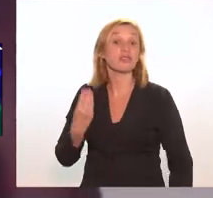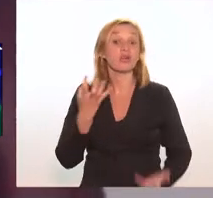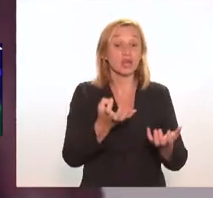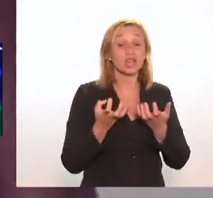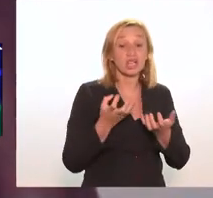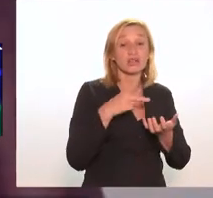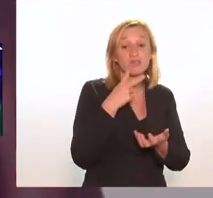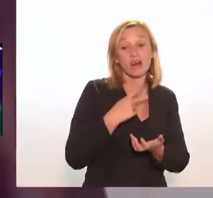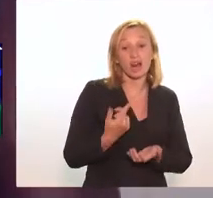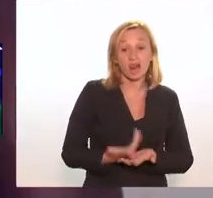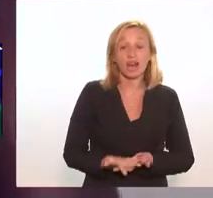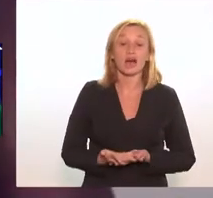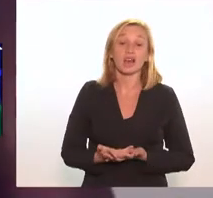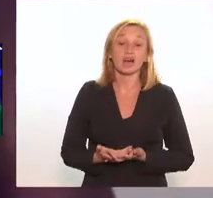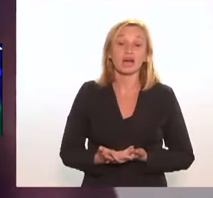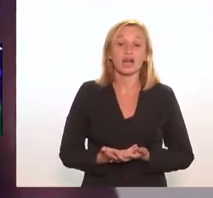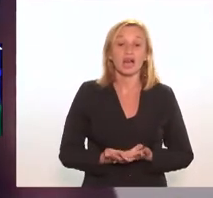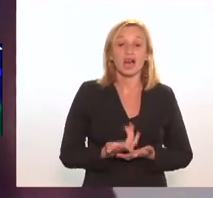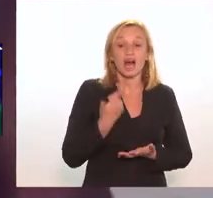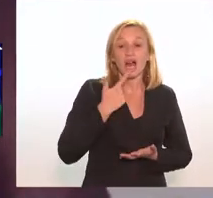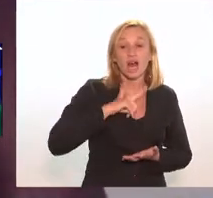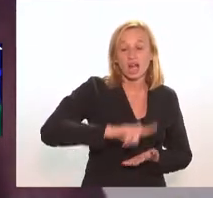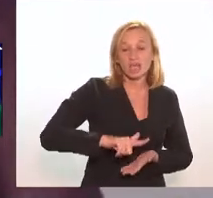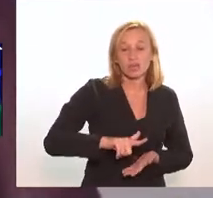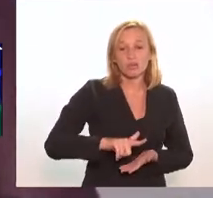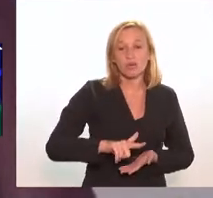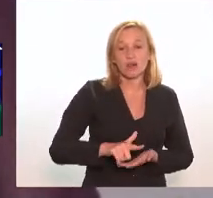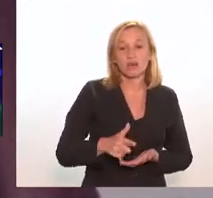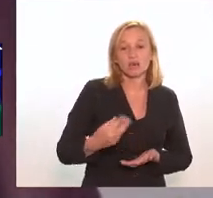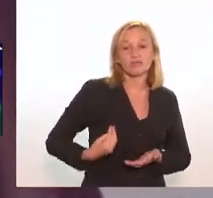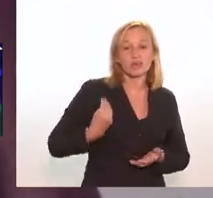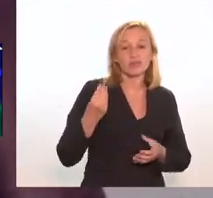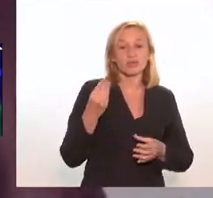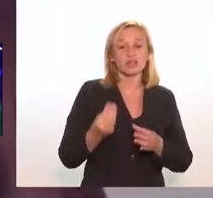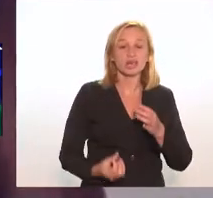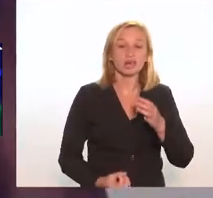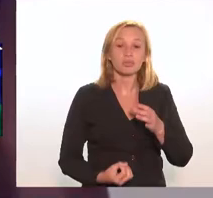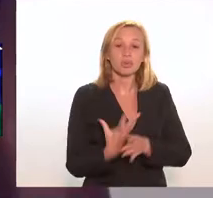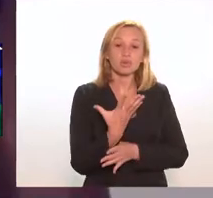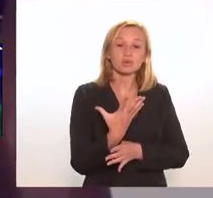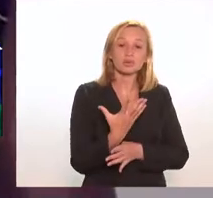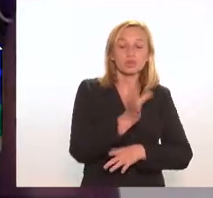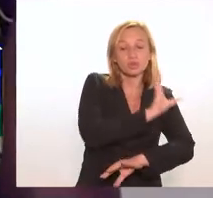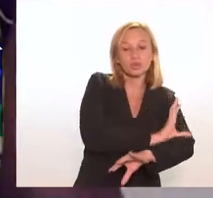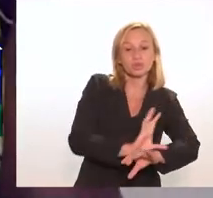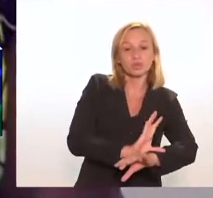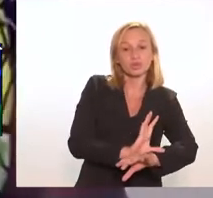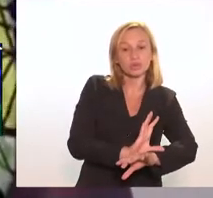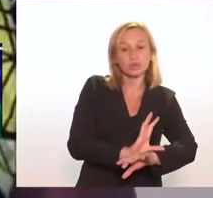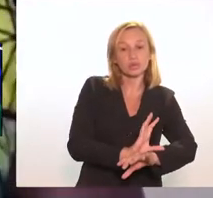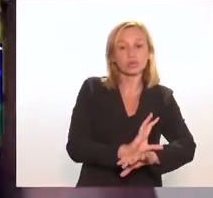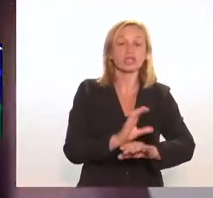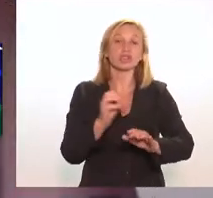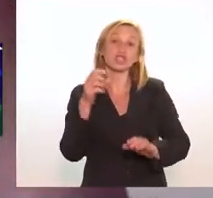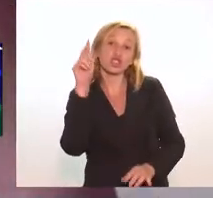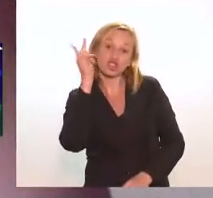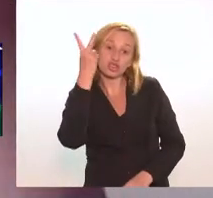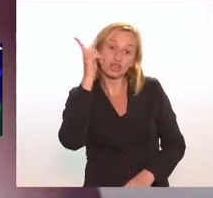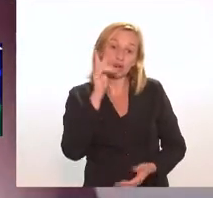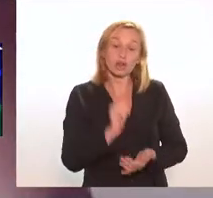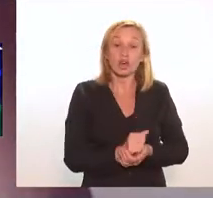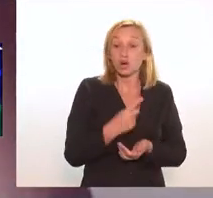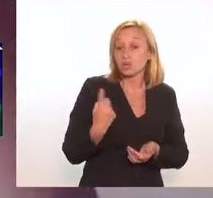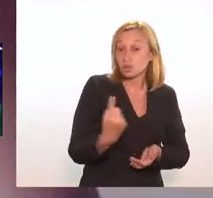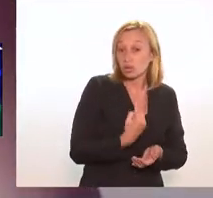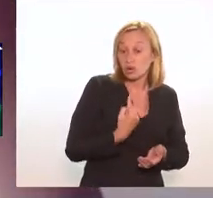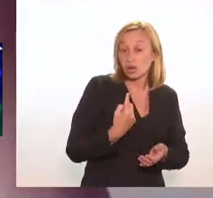um adendo sobre a língua viva que produz e reproduz cultura, identidade e história. Então, o nosso português